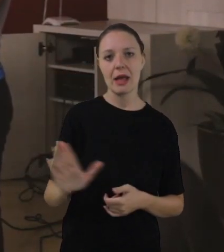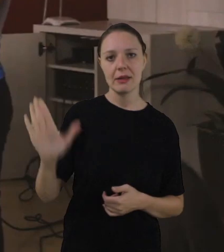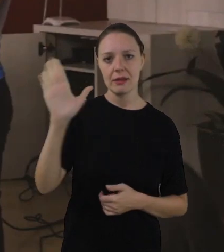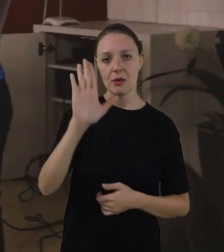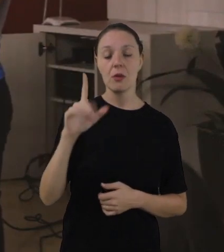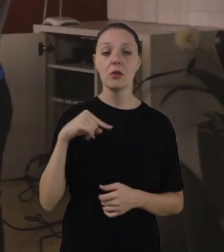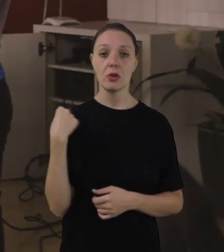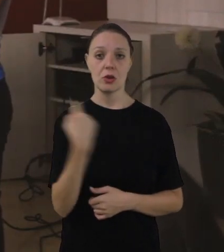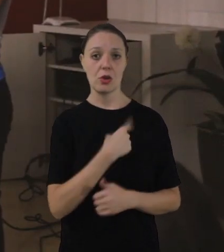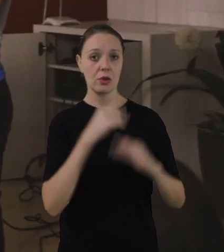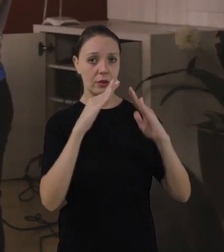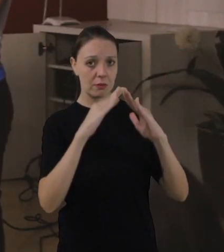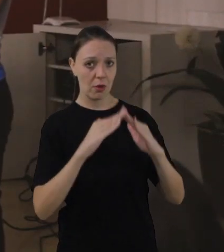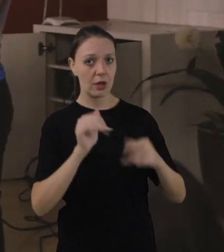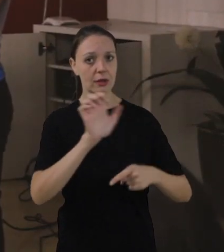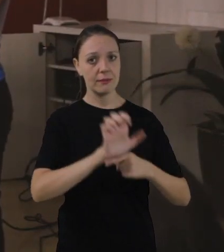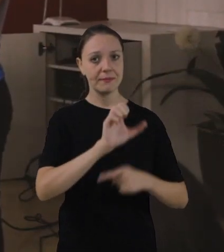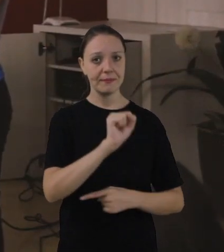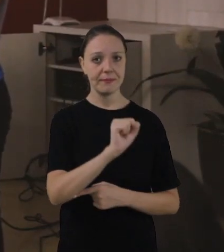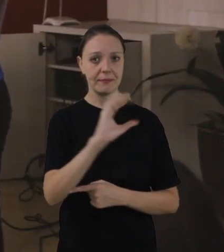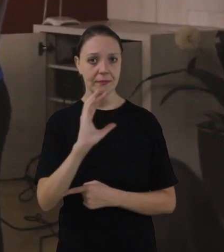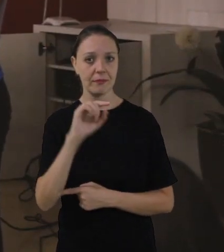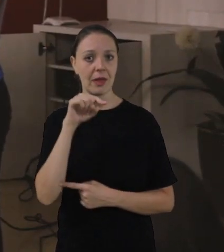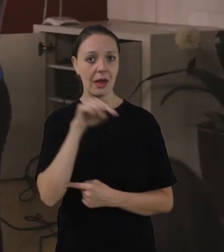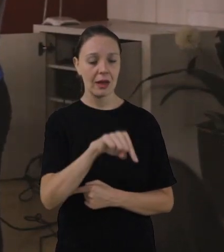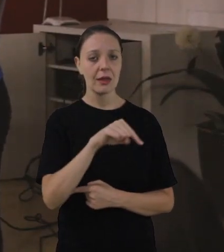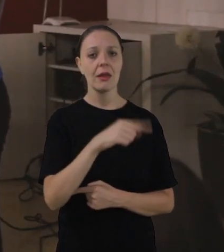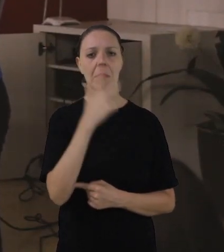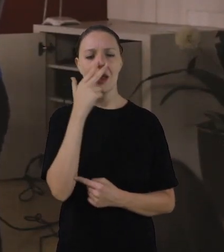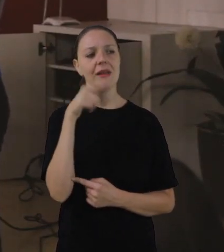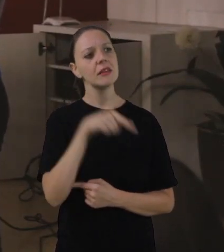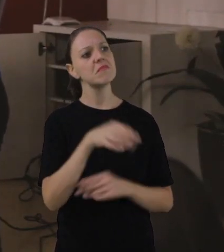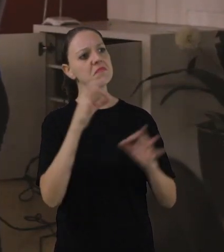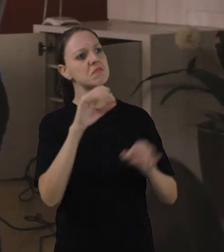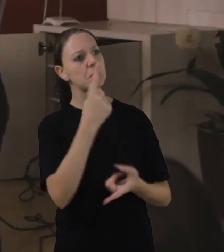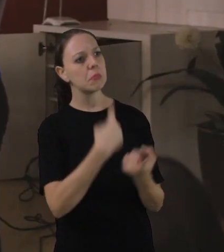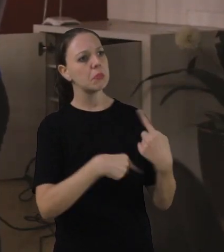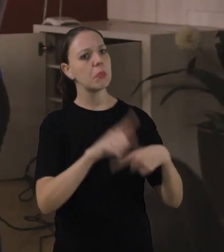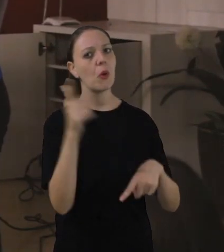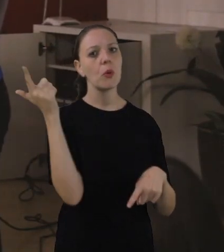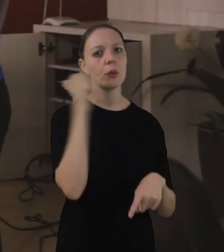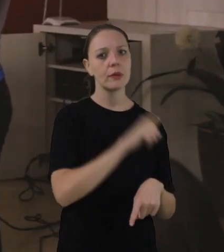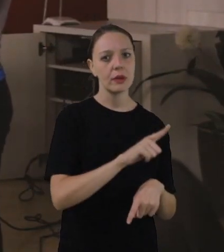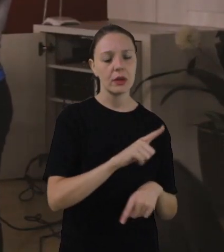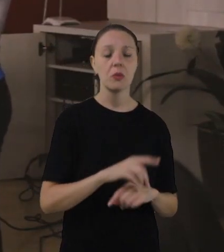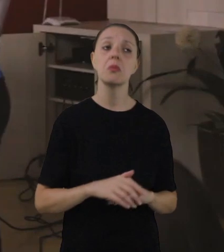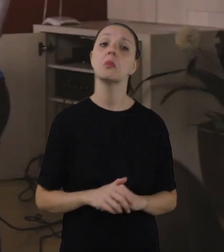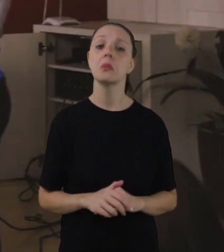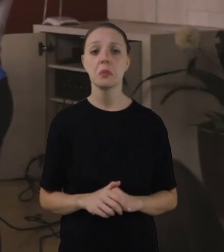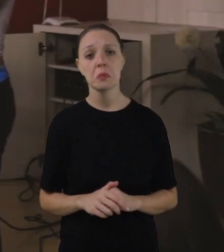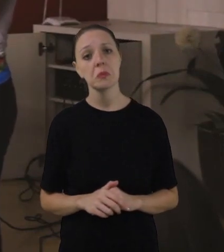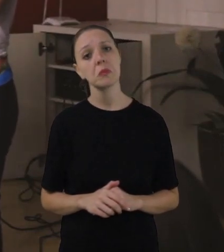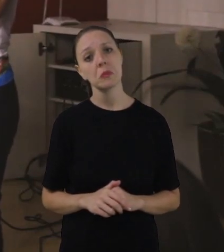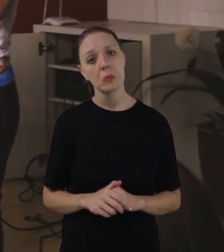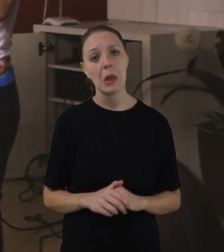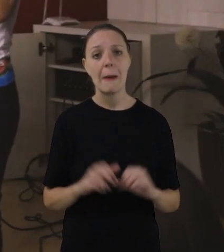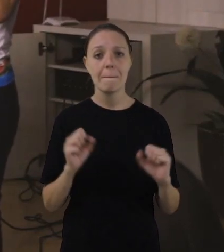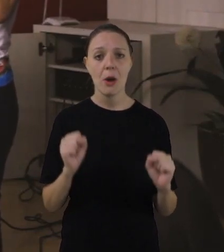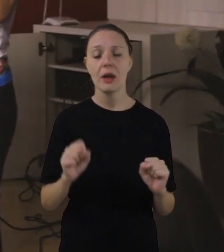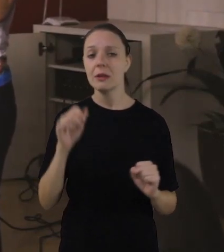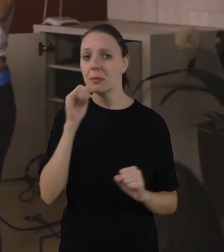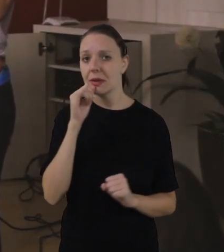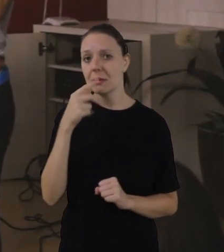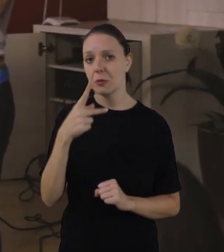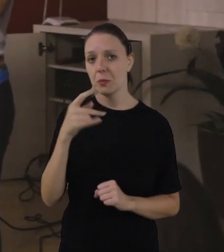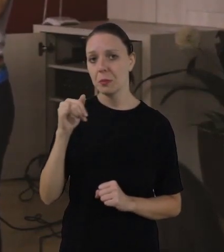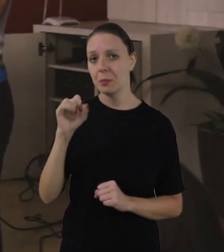Santa Catarina. A gente costuma dizer que Santa Catarina é o Brasil que deu certo. Pode ser que se esses testes fossem aplicados